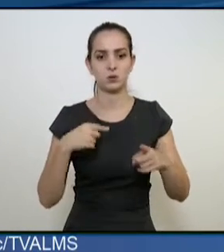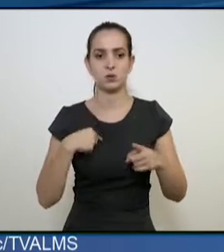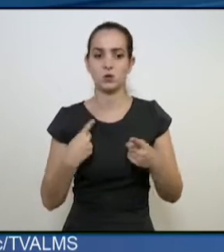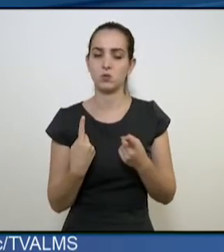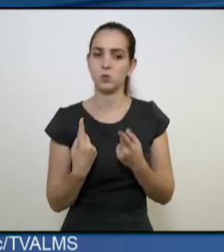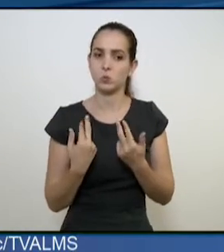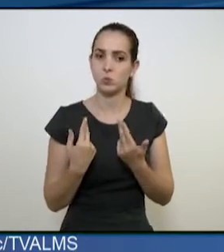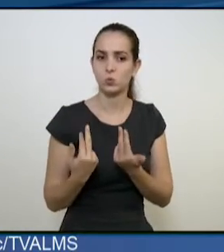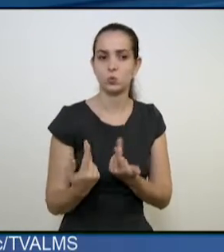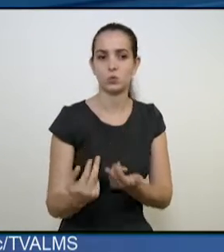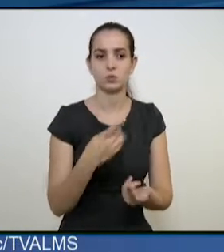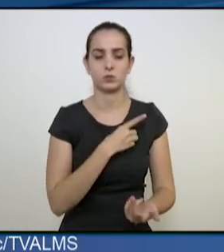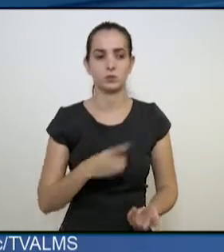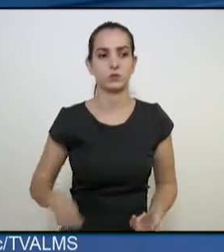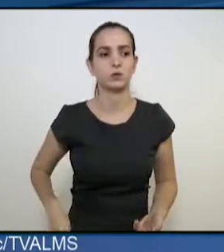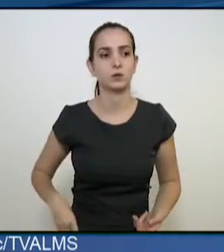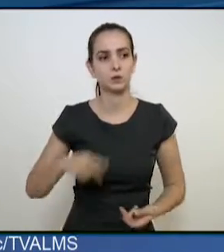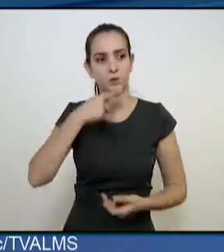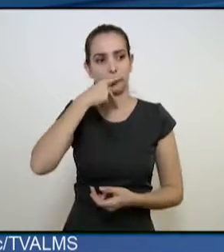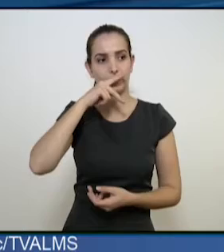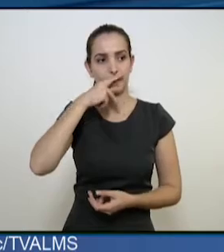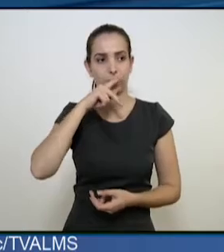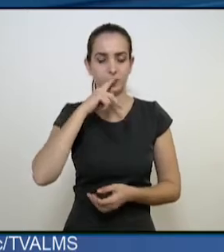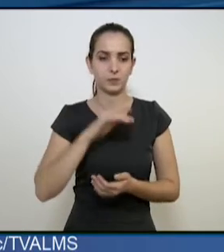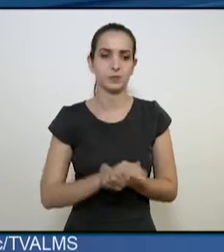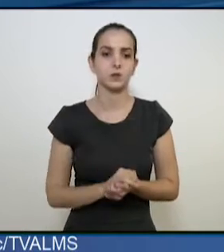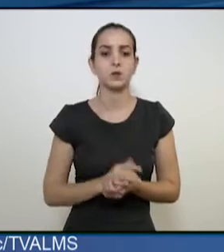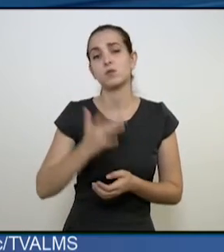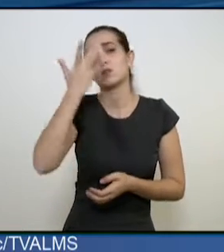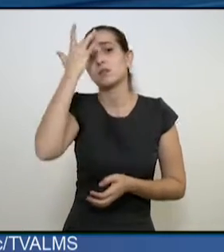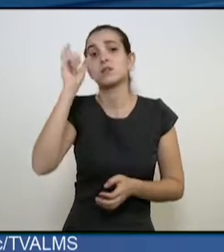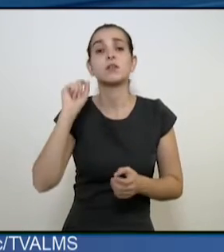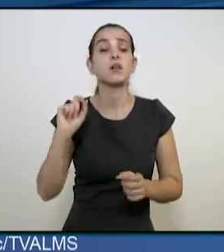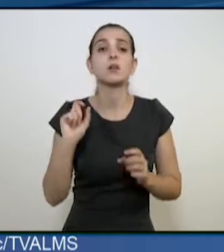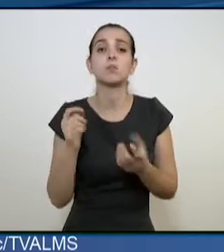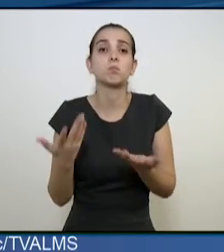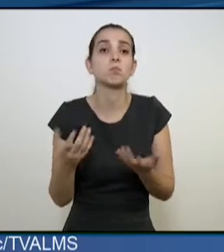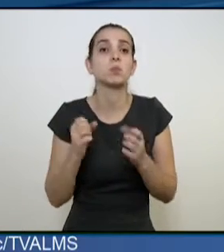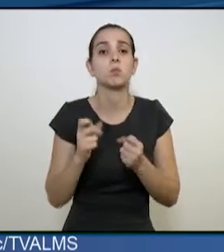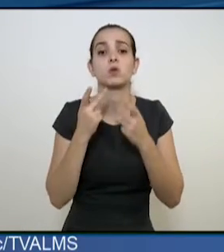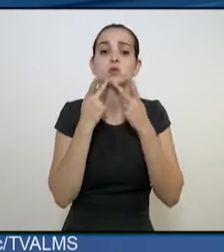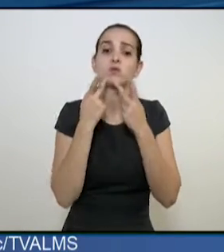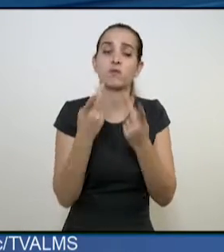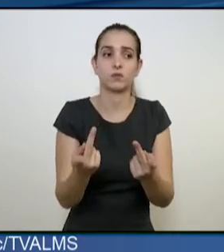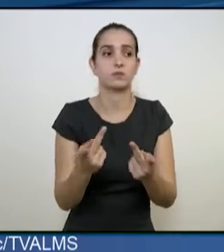do deputado Paulo Ciufi. Quem é que pode dizer da